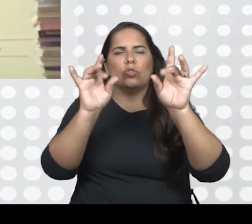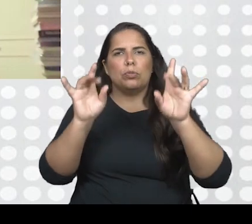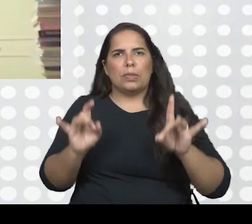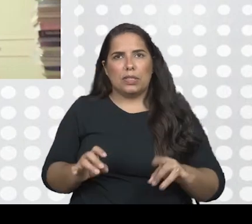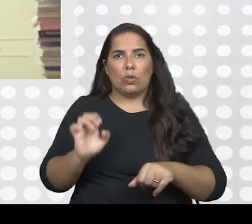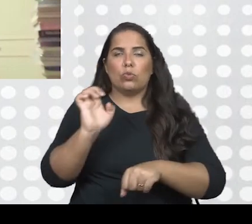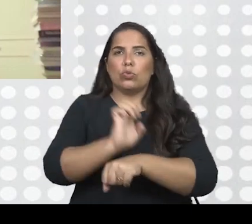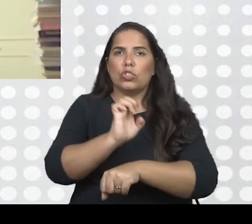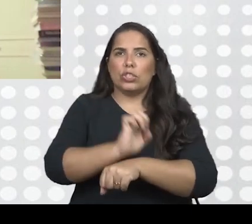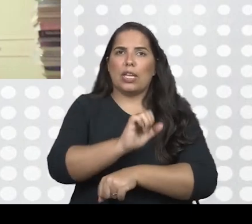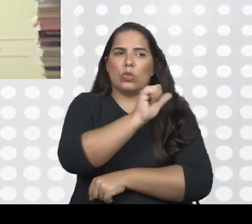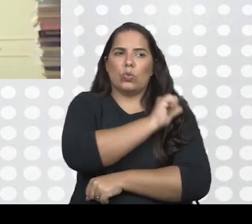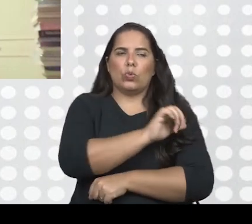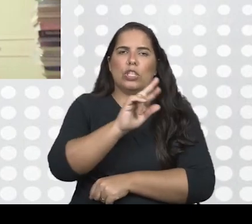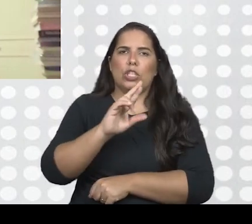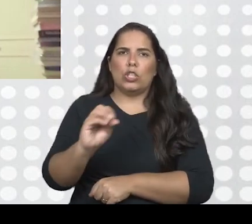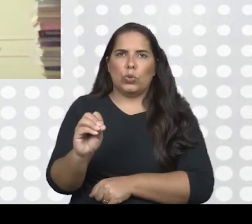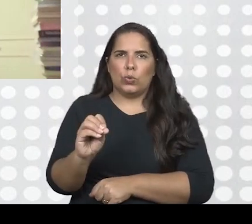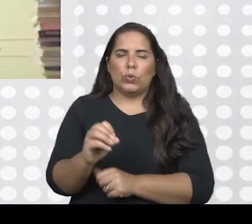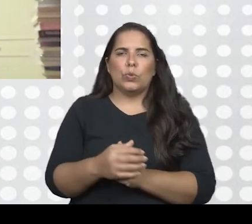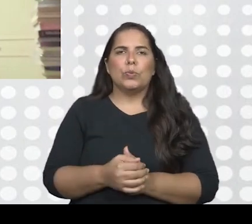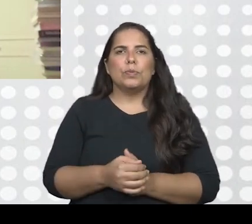do Estado do Rio de Janeiro,